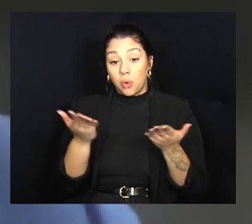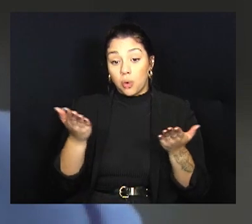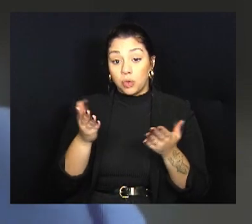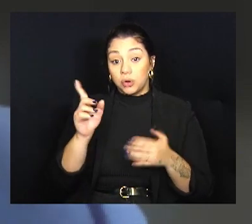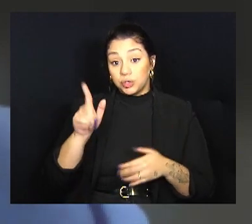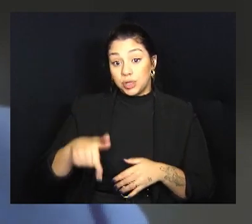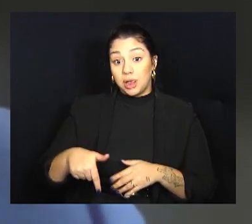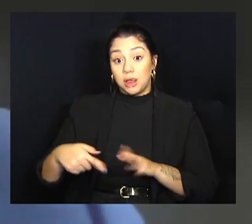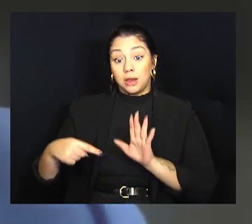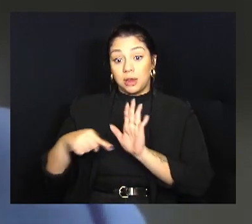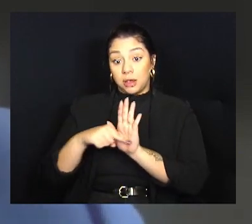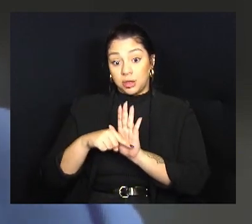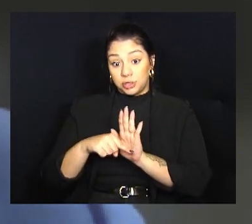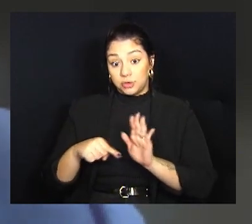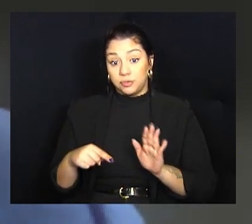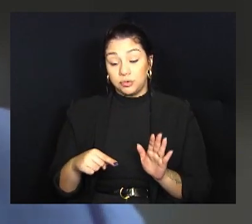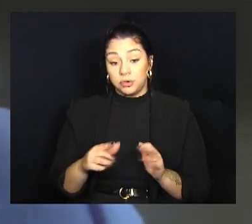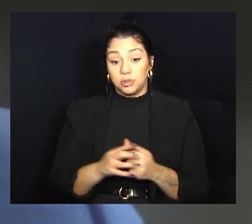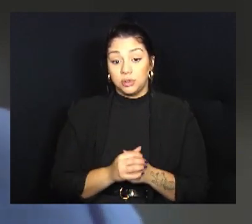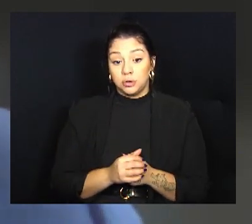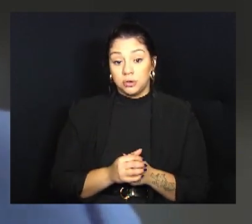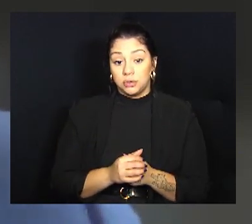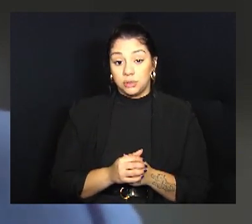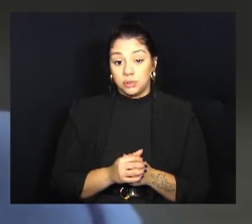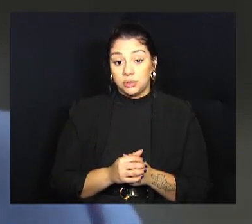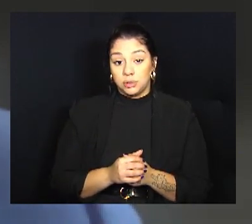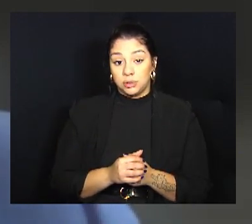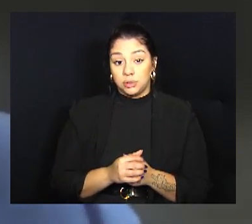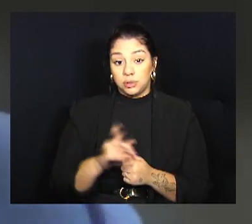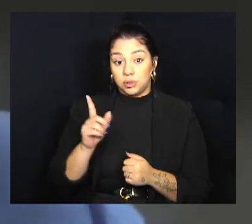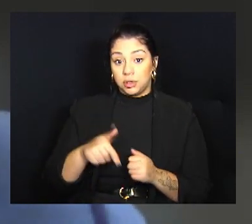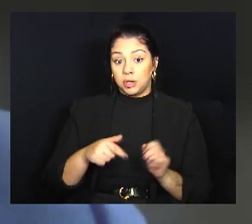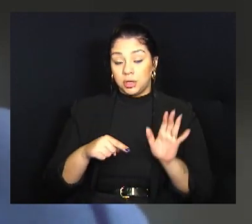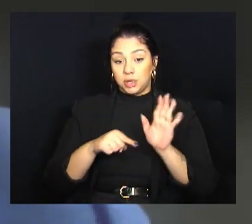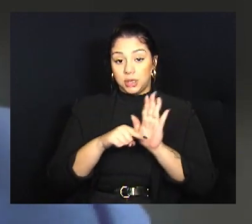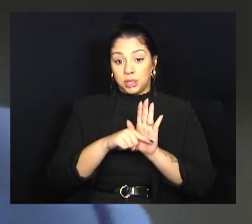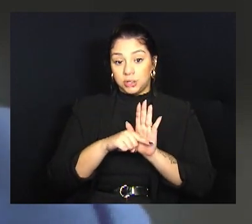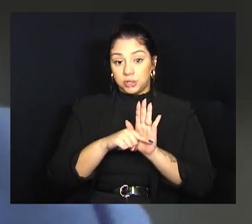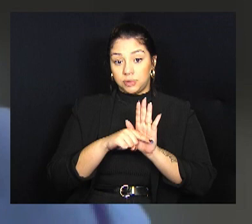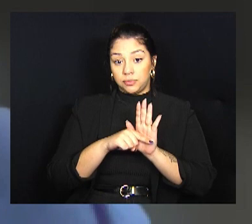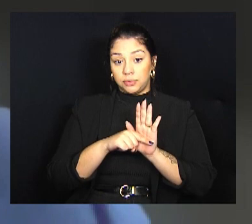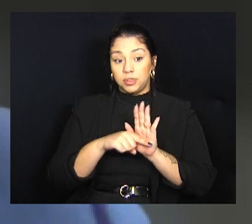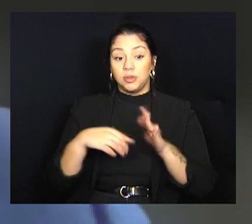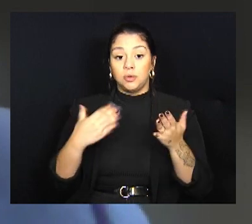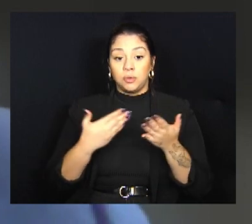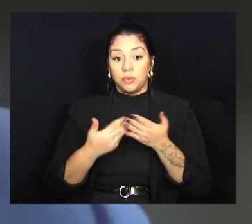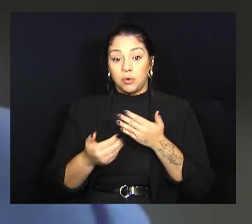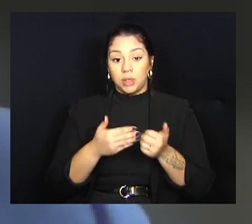negativo. Já negativo, e qualquer cenário, qualquer reforma vai melhorar.